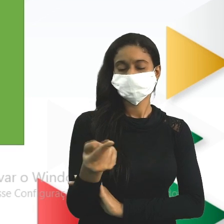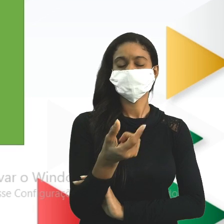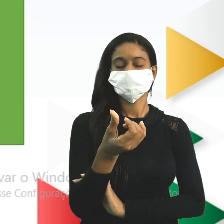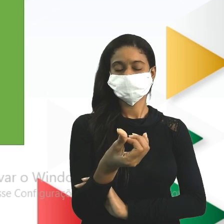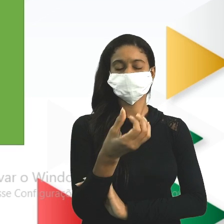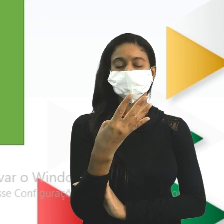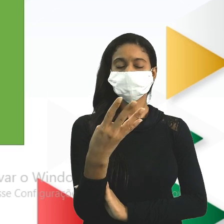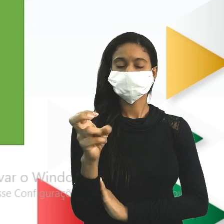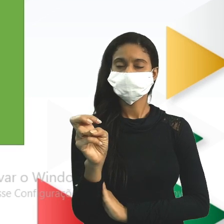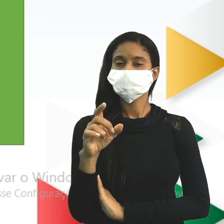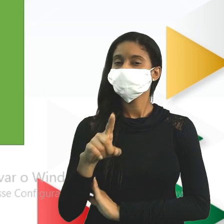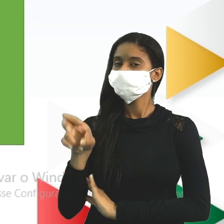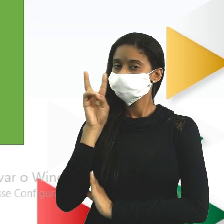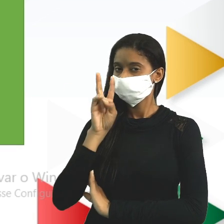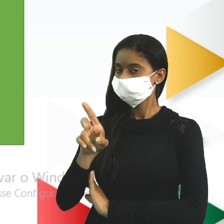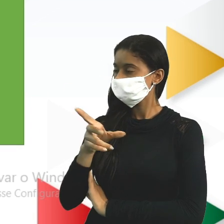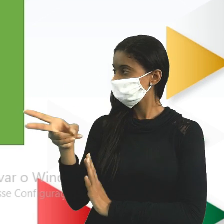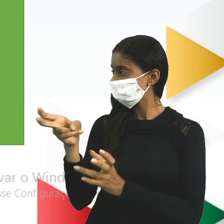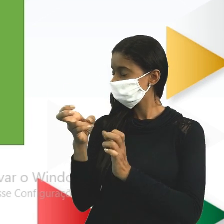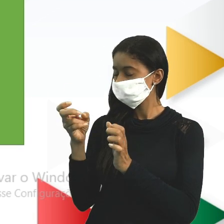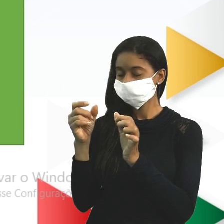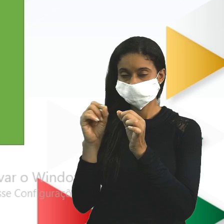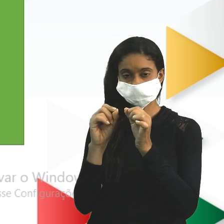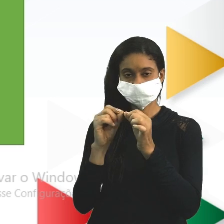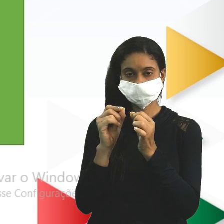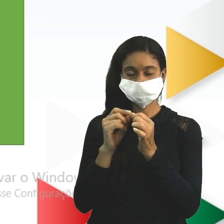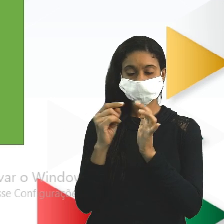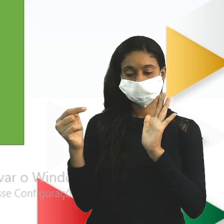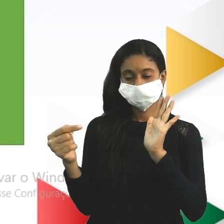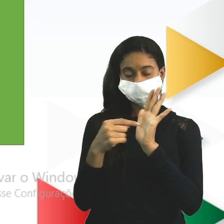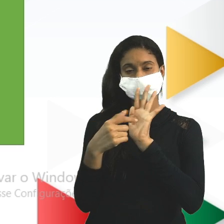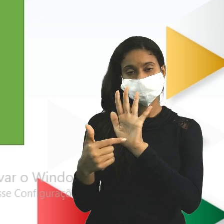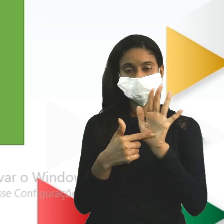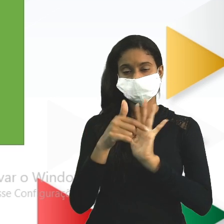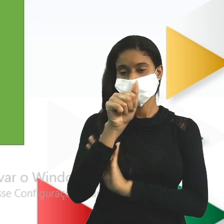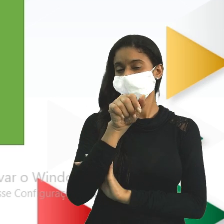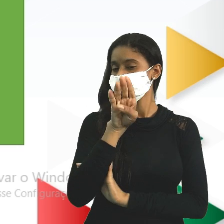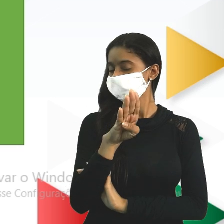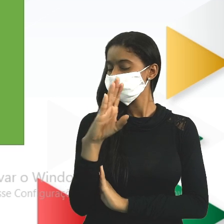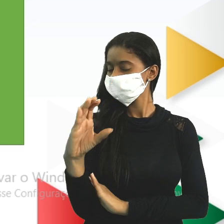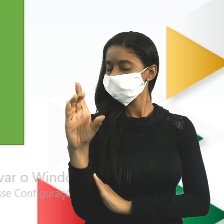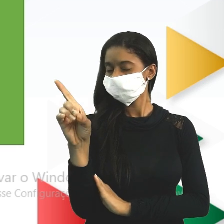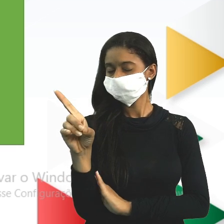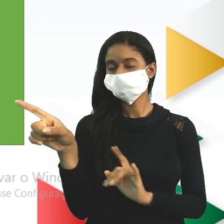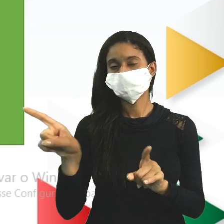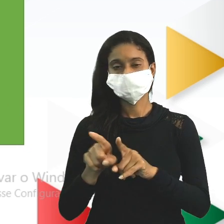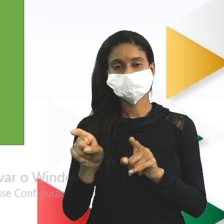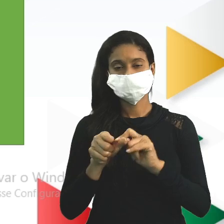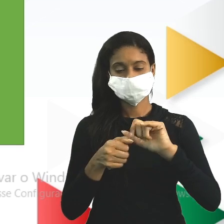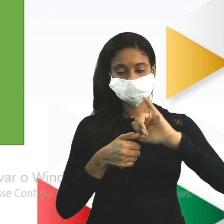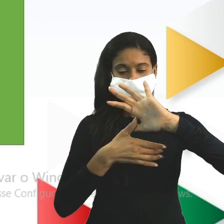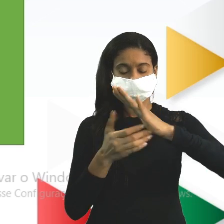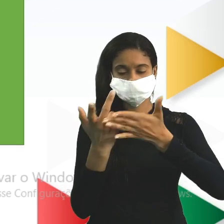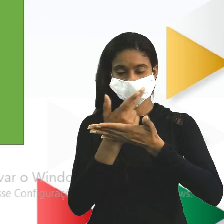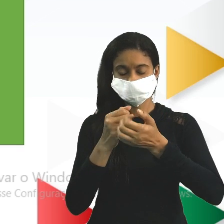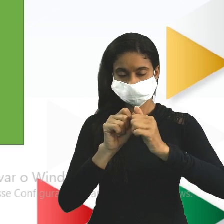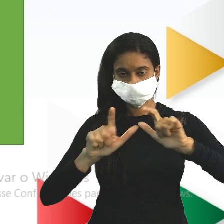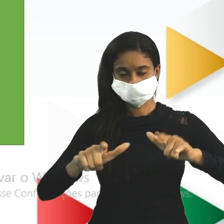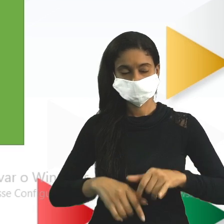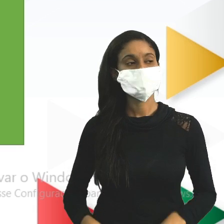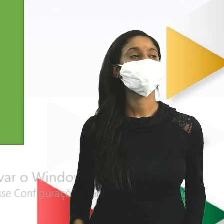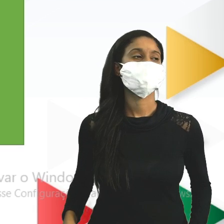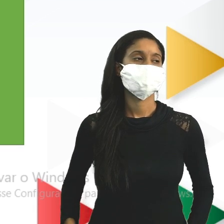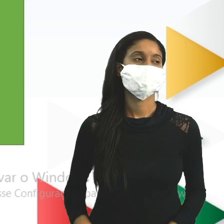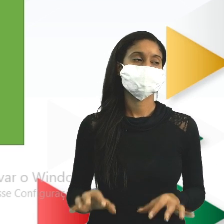800 e pouco. Ela é que vai determinar os pontinhos onde está o A, B, o C e o D do mapa. Cada uma dessas linhas